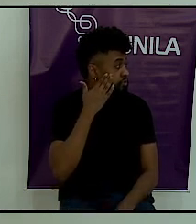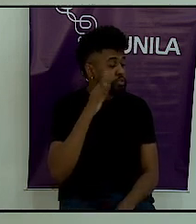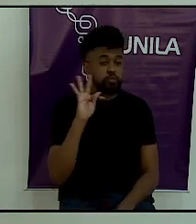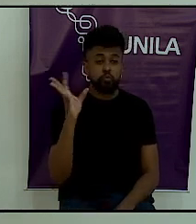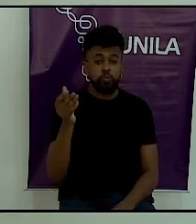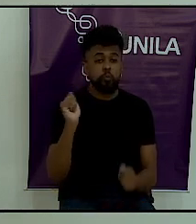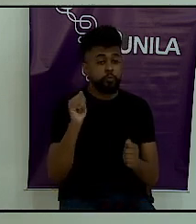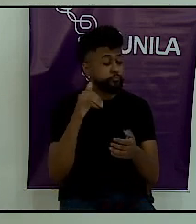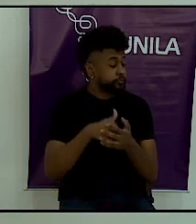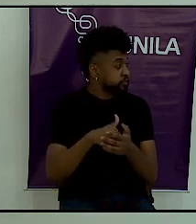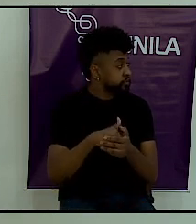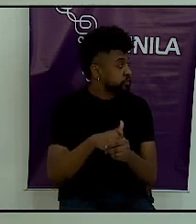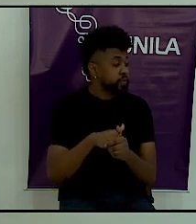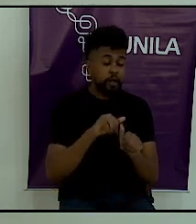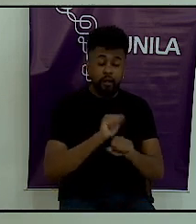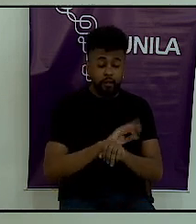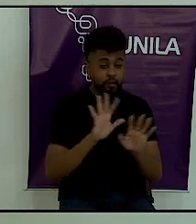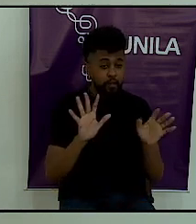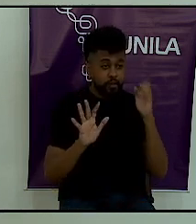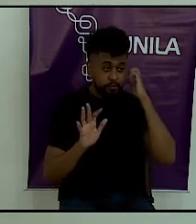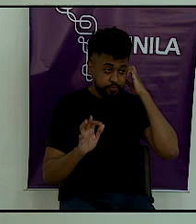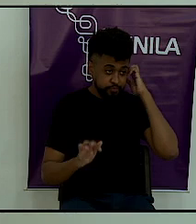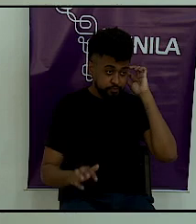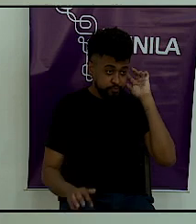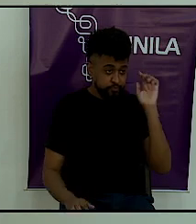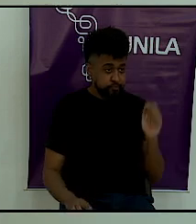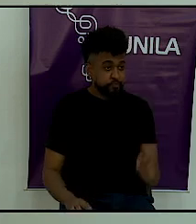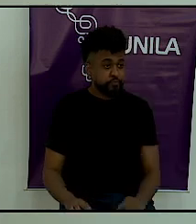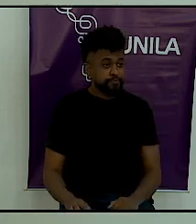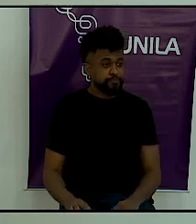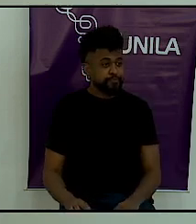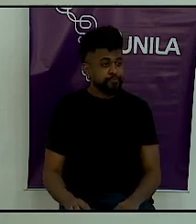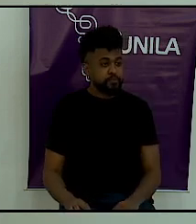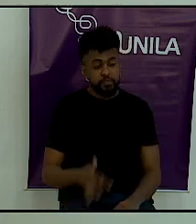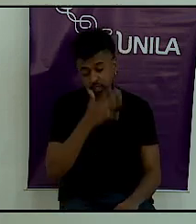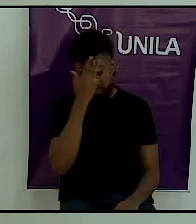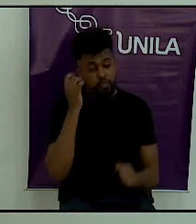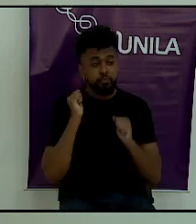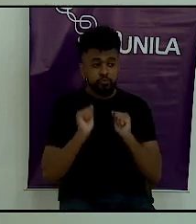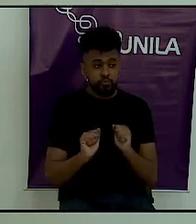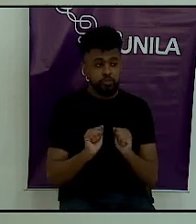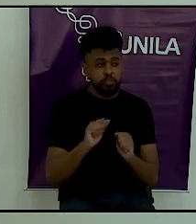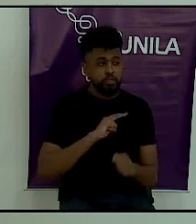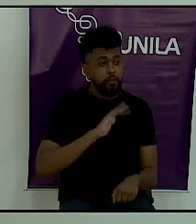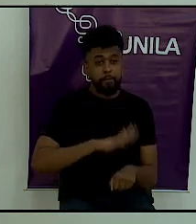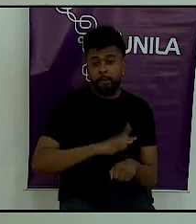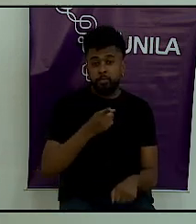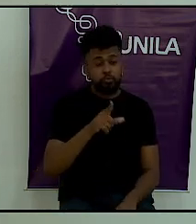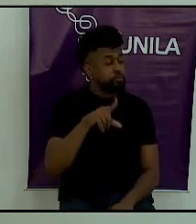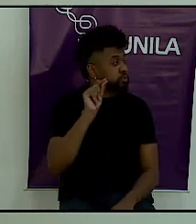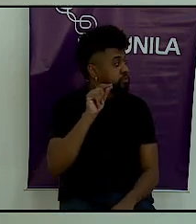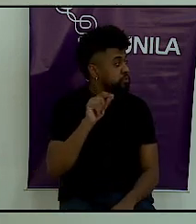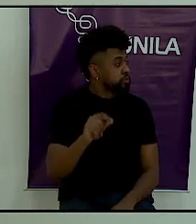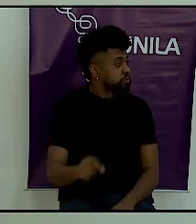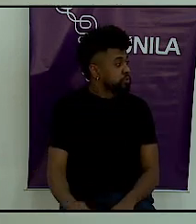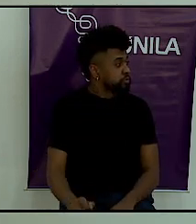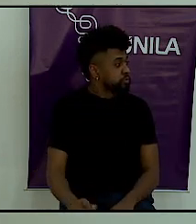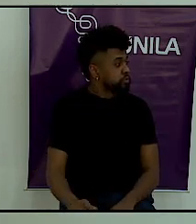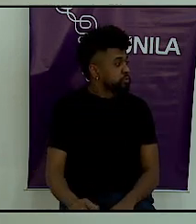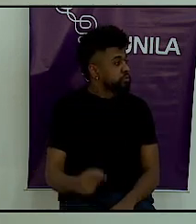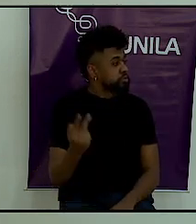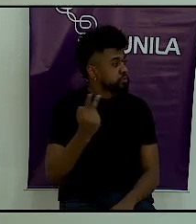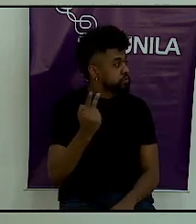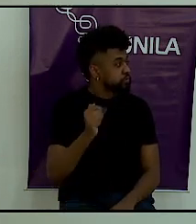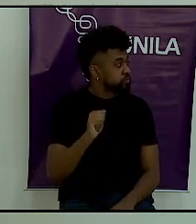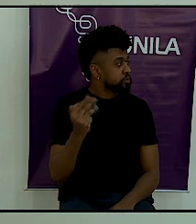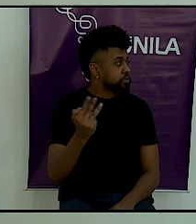votar, logicamente cada um vai votar no seu projeto, mas quem puder, tem mais de uma opção, né? Quem puder votar na segunda ou pode ser